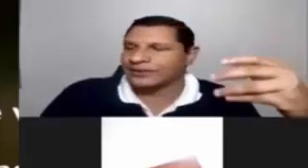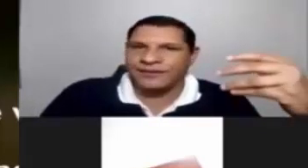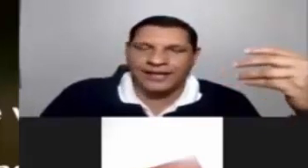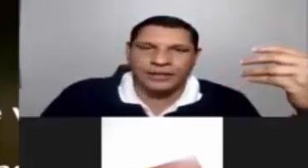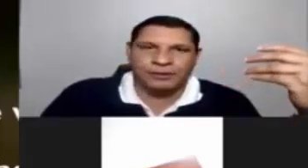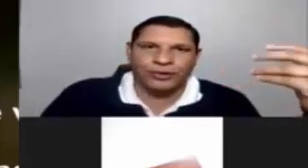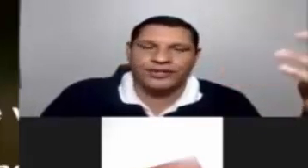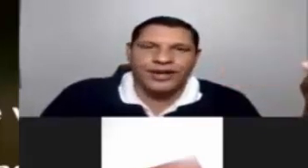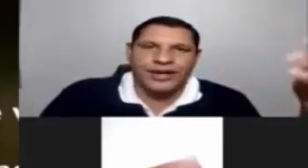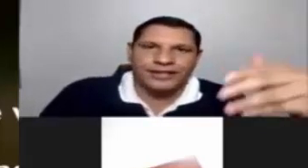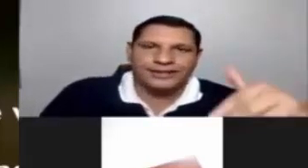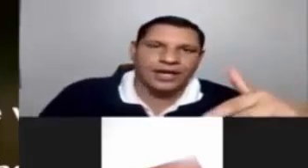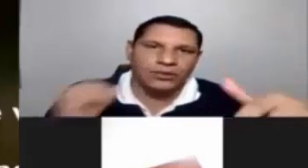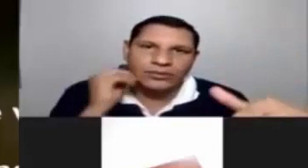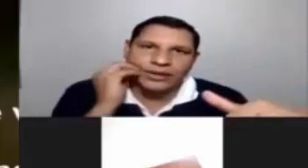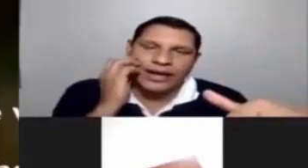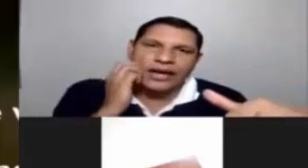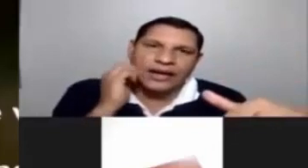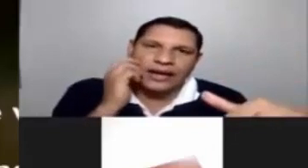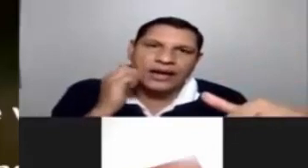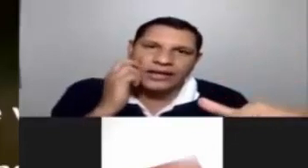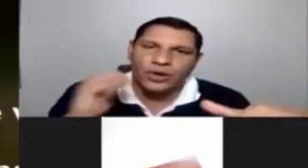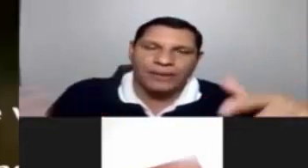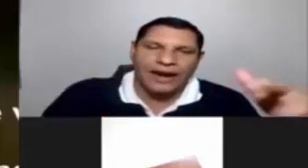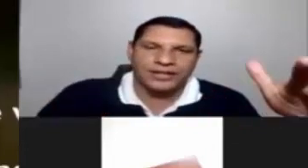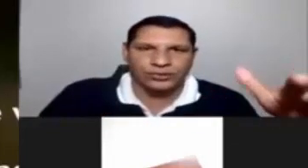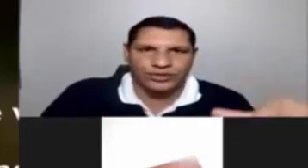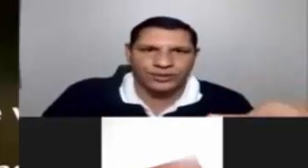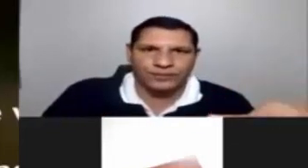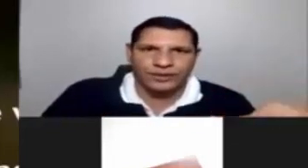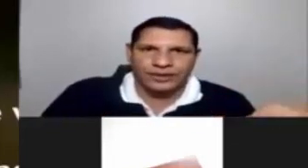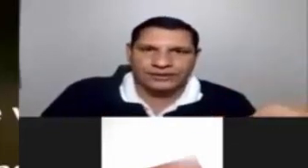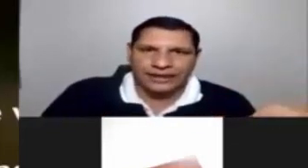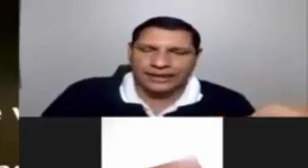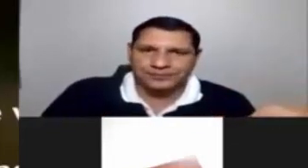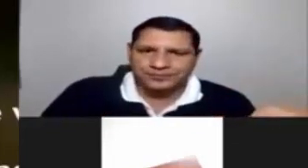Você vê aquelas expressões que são idiomáticas hoje.